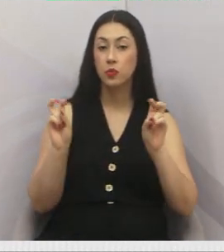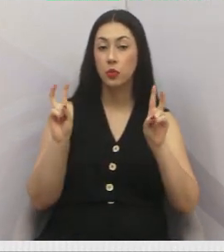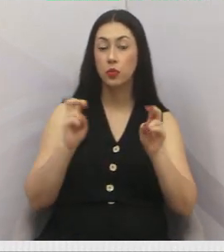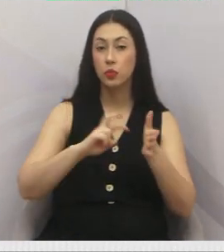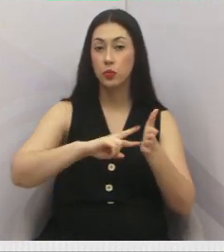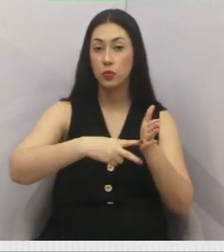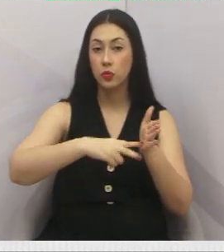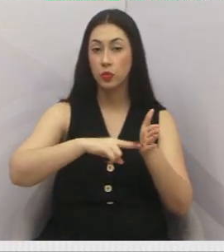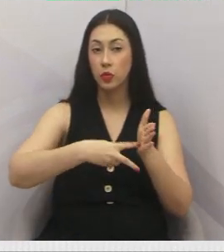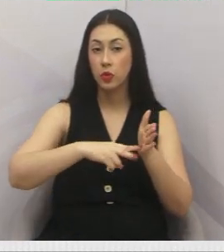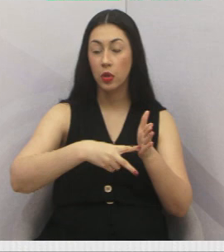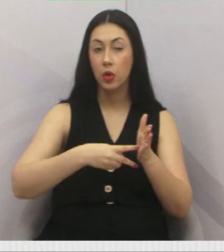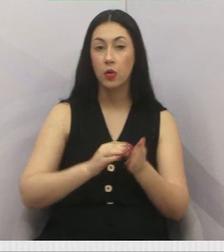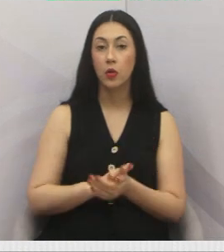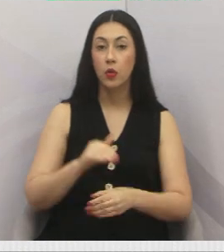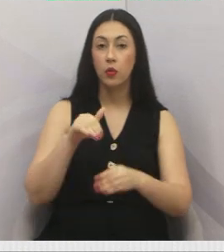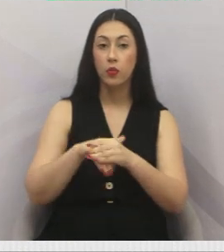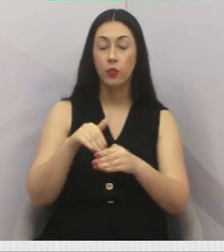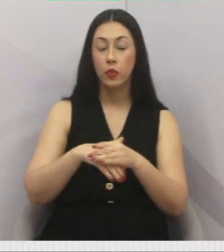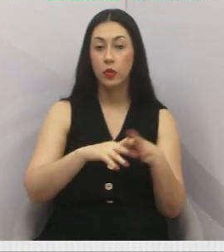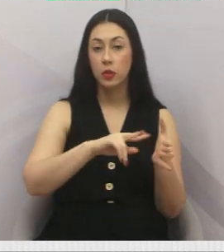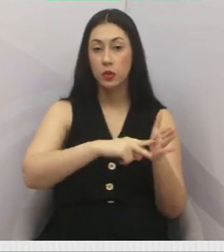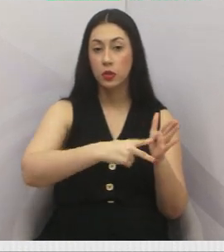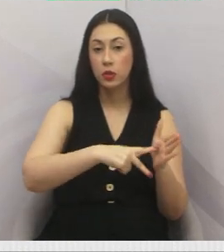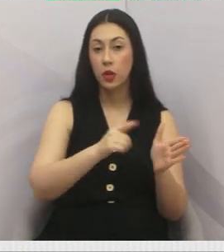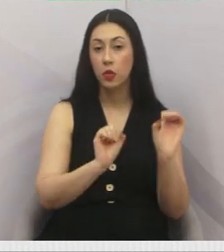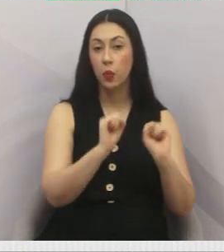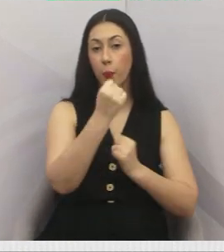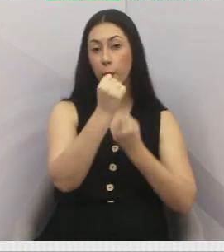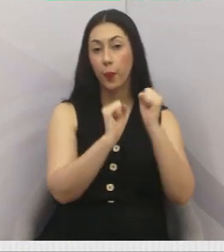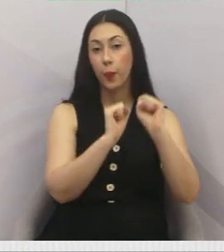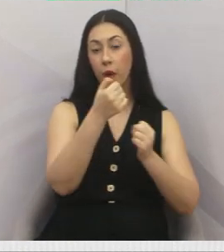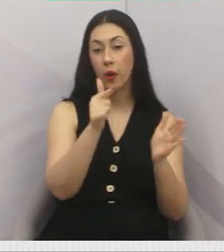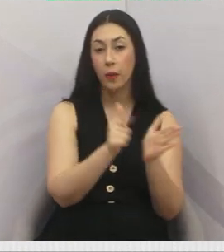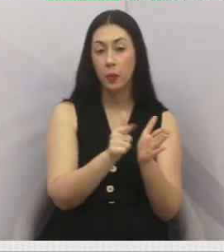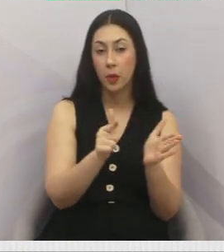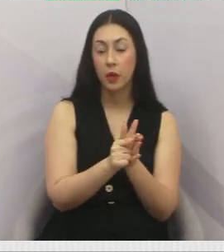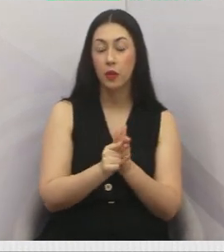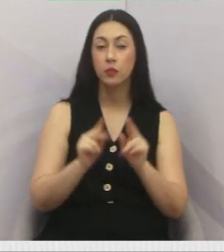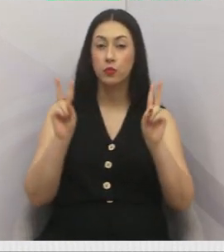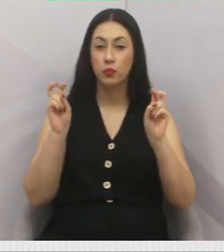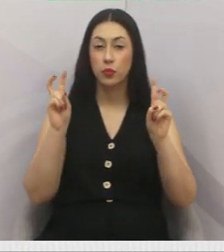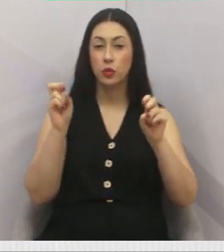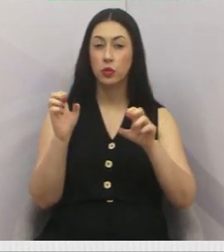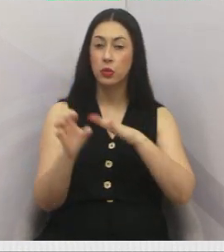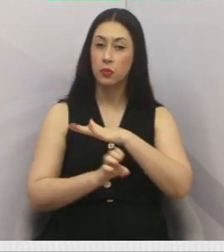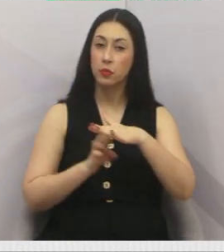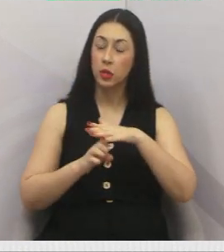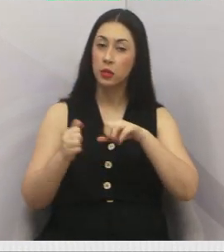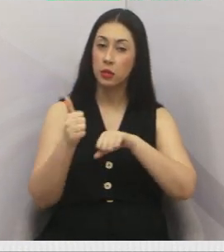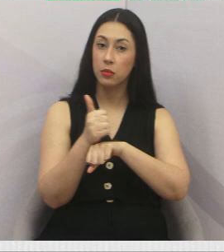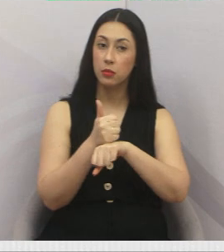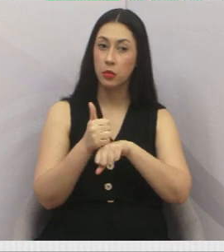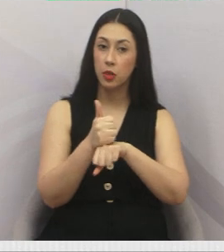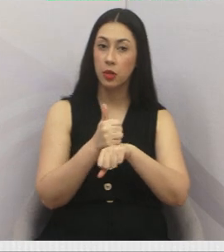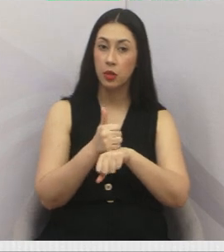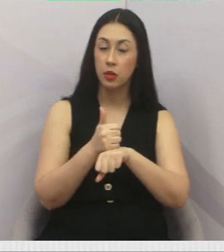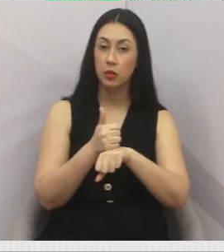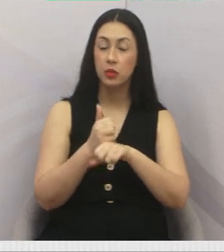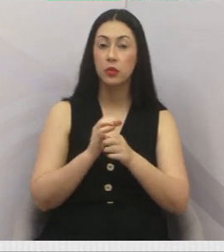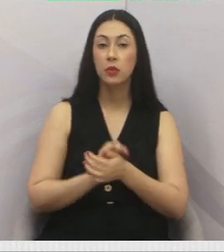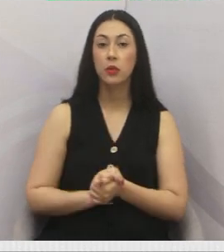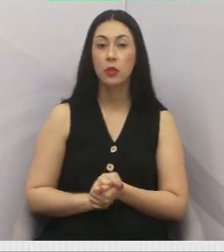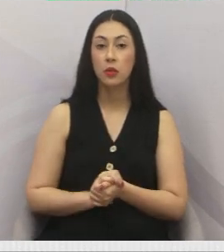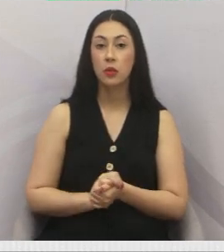entidade de classe sindical, um voto para Sindicato dos Papeleiros. Segmento empresas e ou entidades